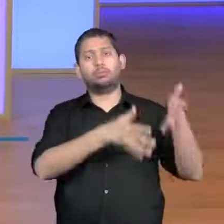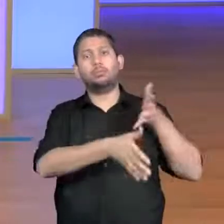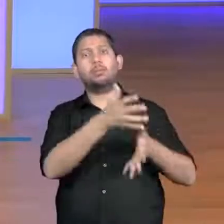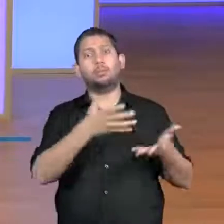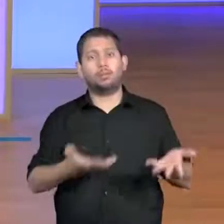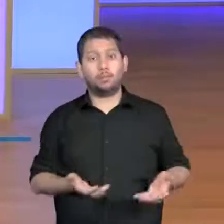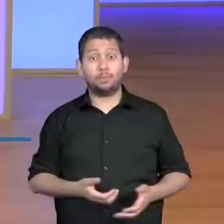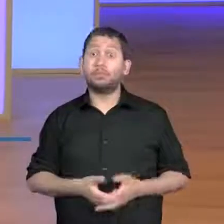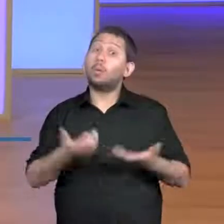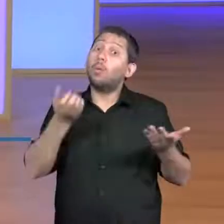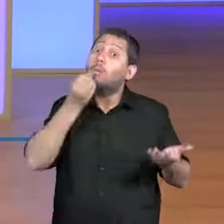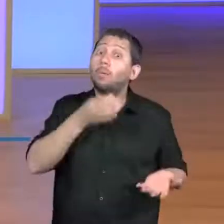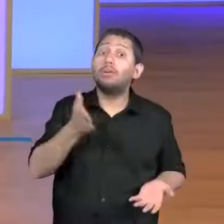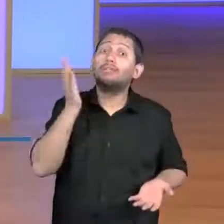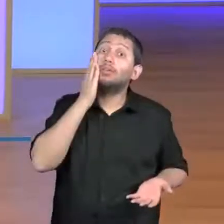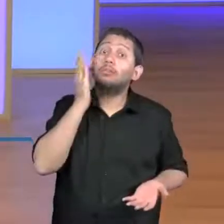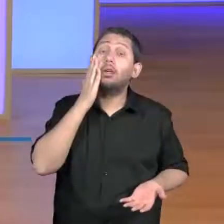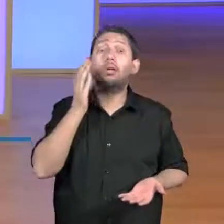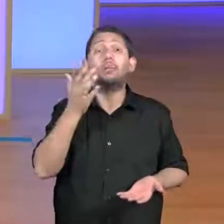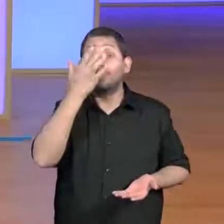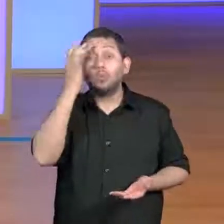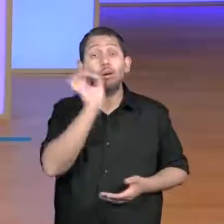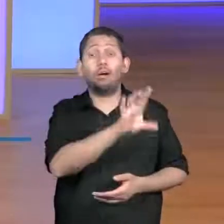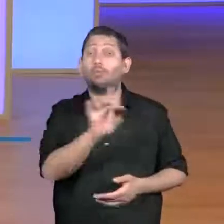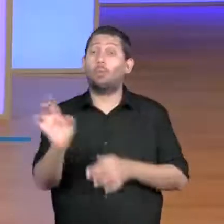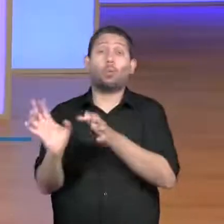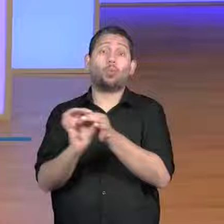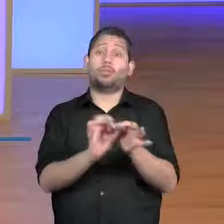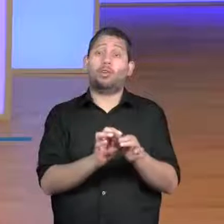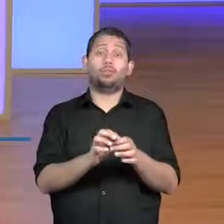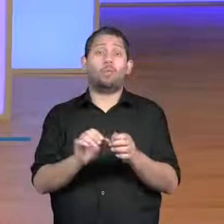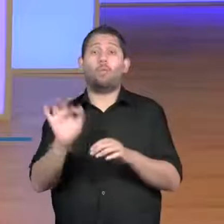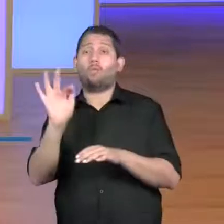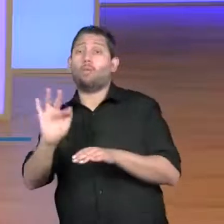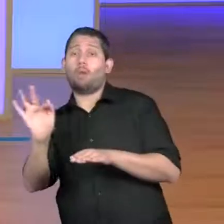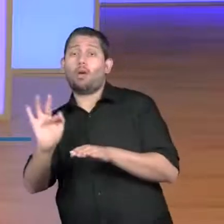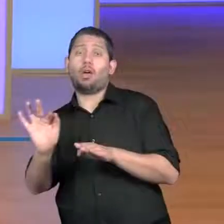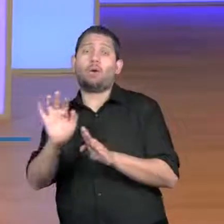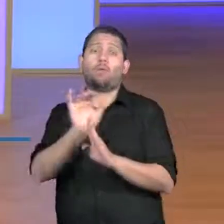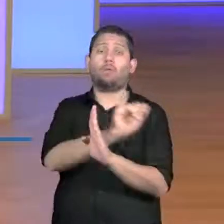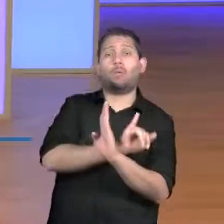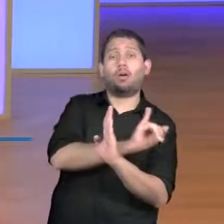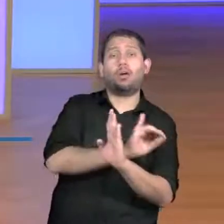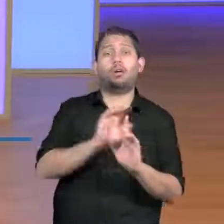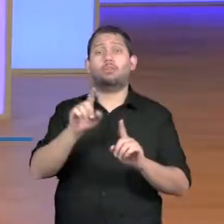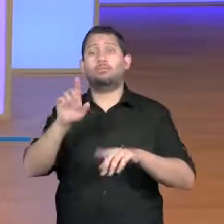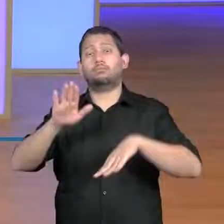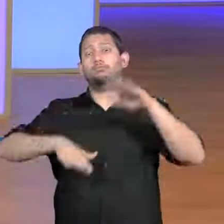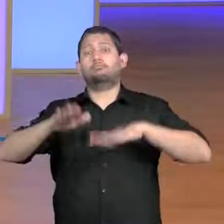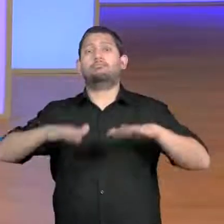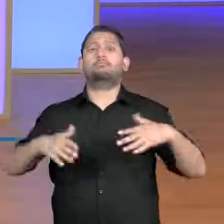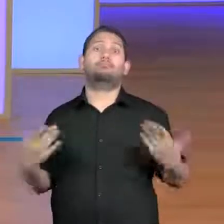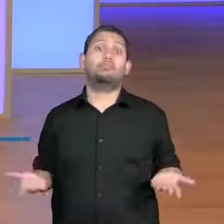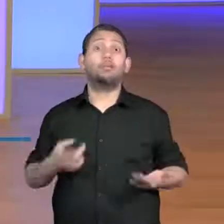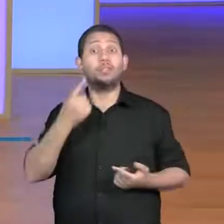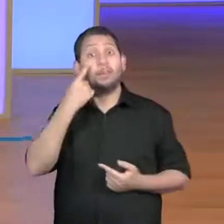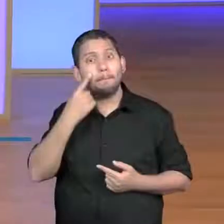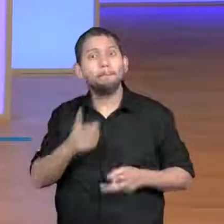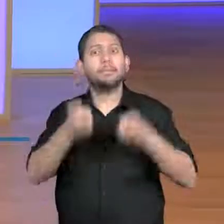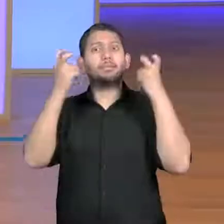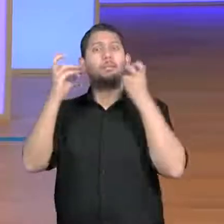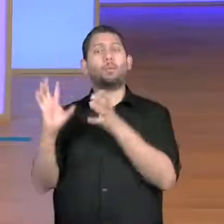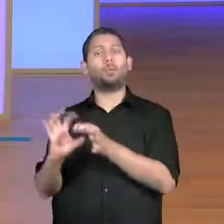o nosso tema, quem é o entrevistado, qual é o lugar, para a gente pensar aí qual é a melhor linguagem, né? A mais formal ou um pouco